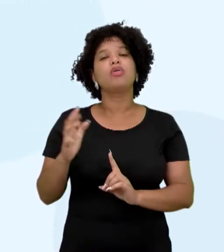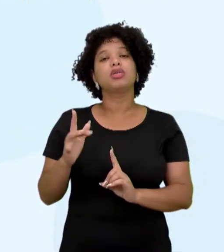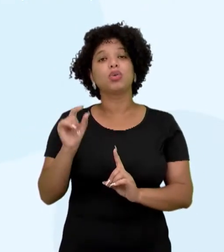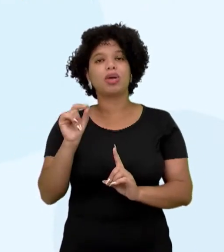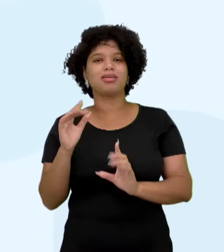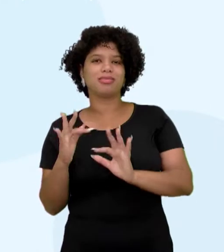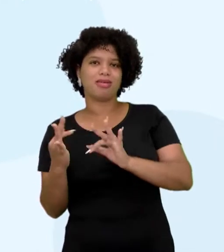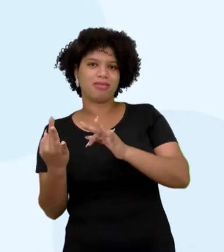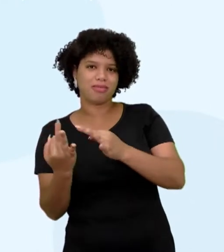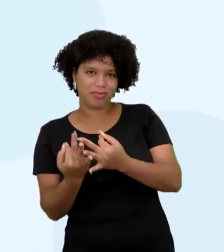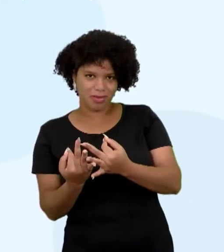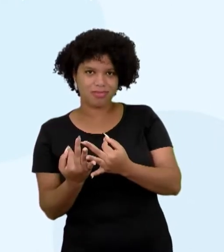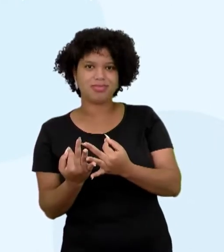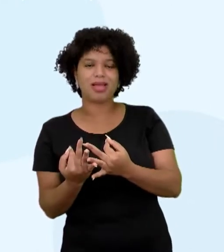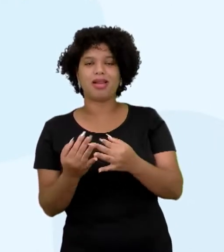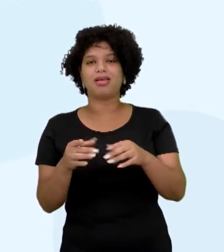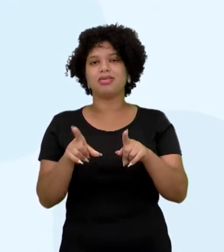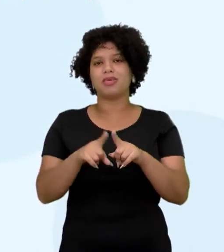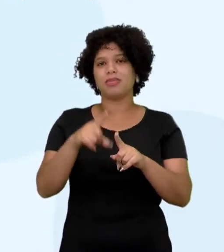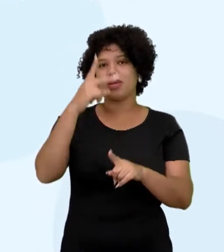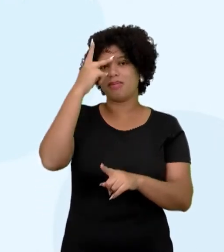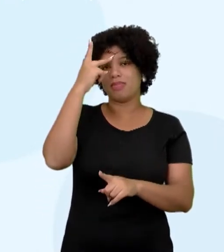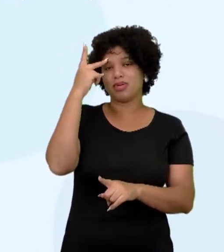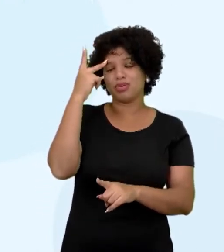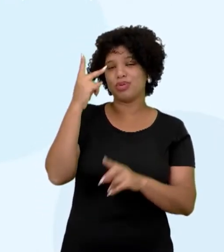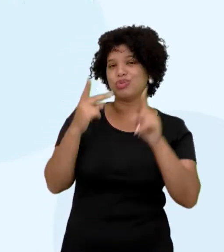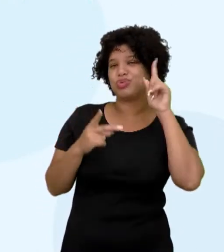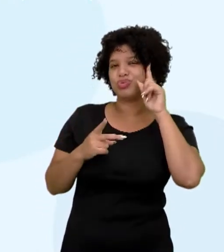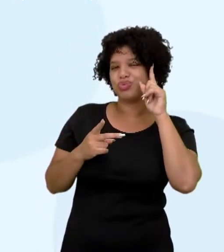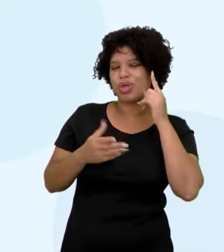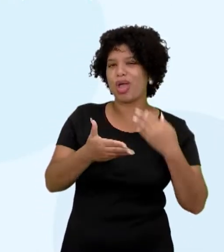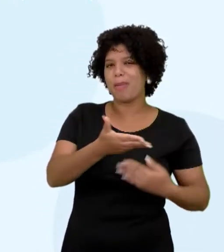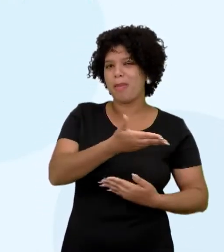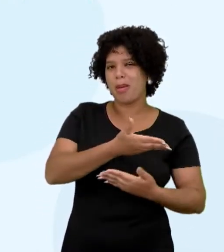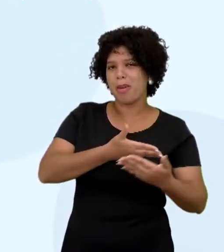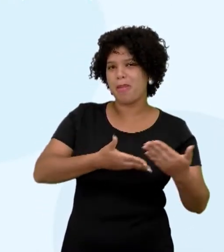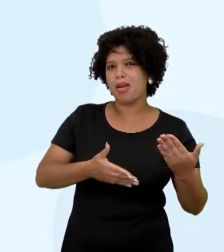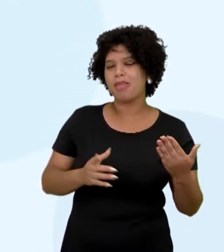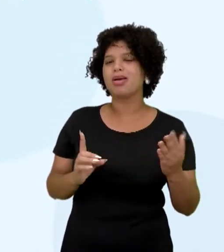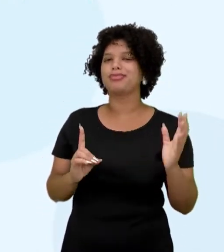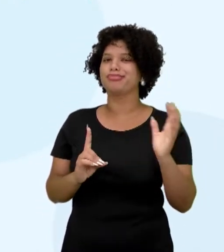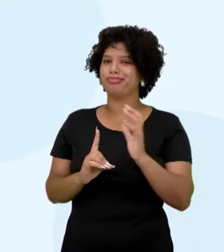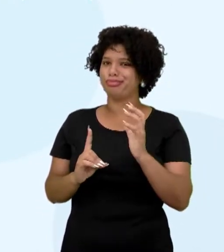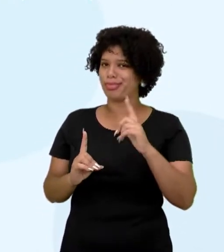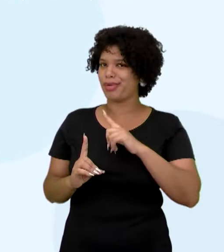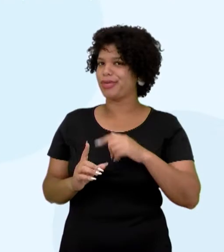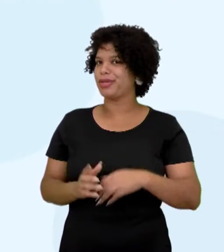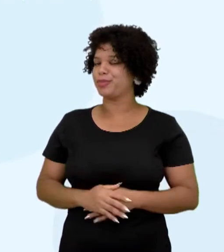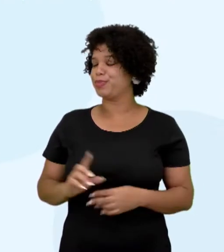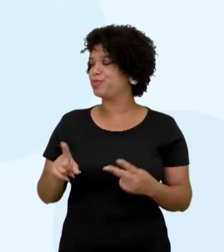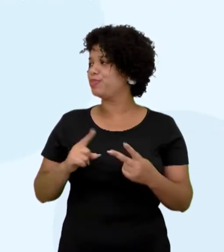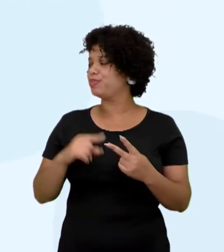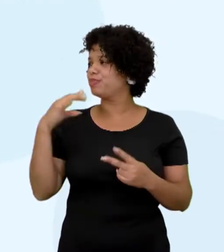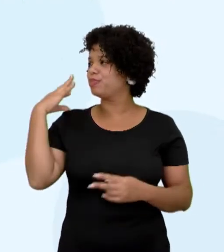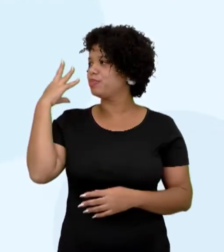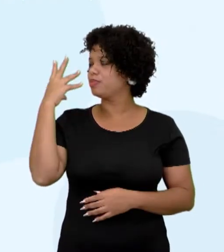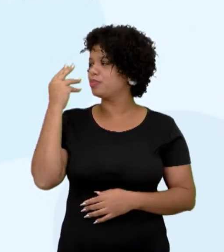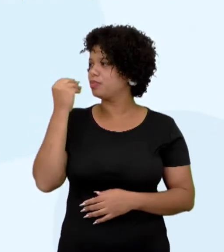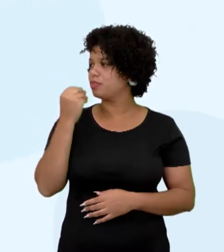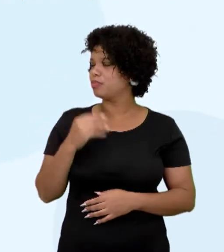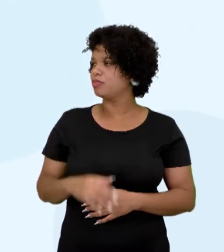família e ou das pessoas do convívio. E as competências são curiosidade para